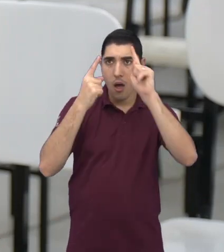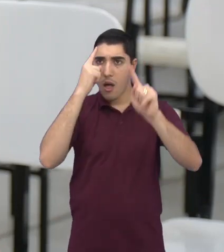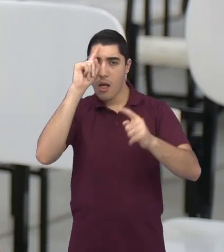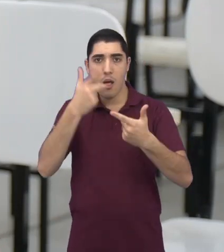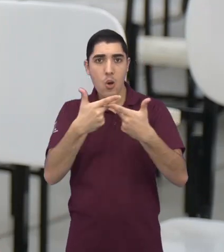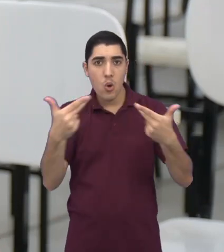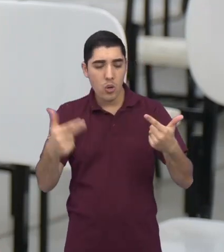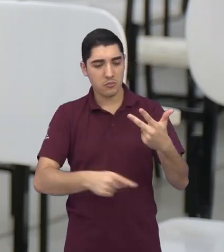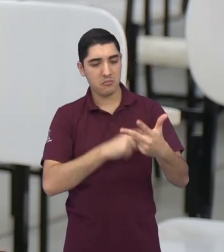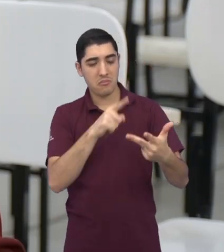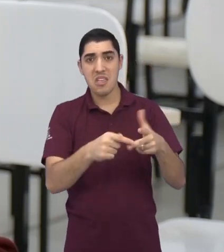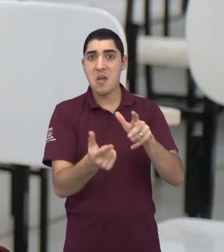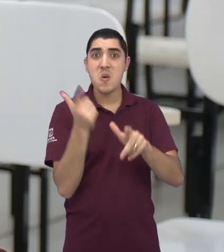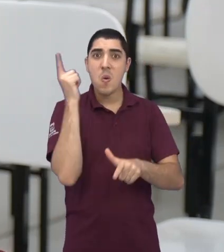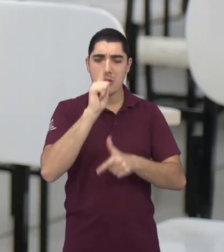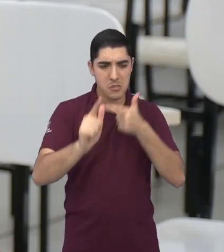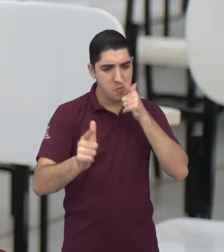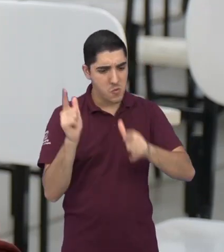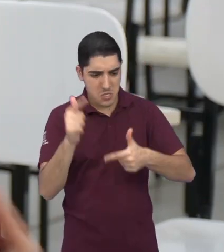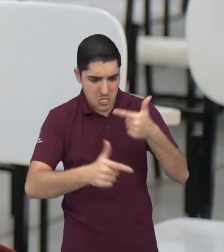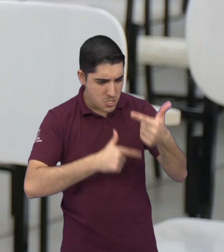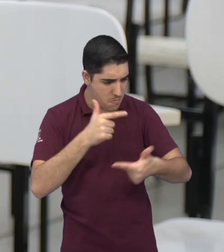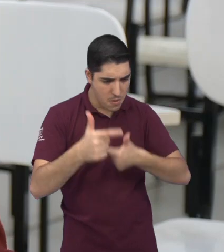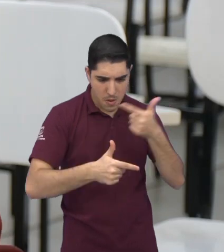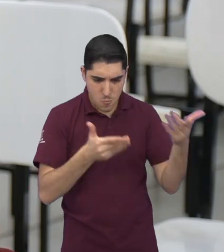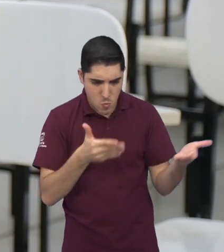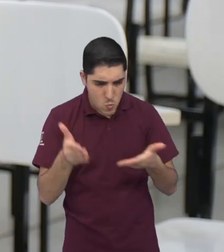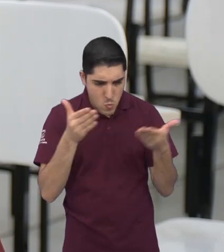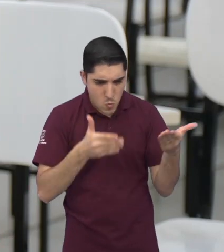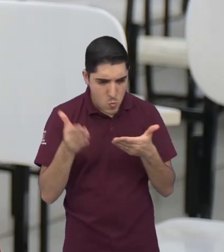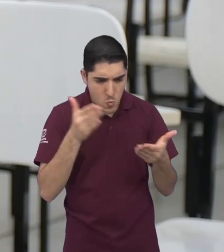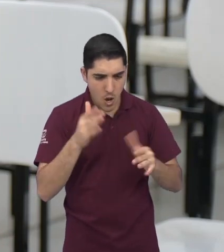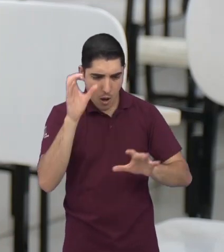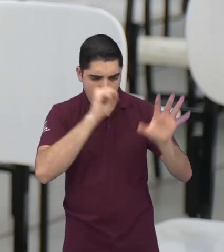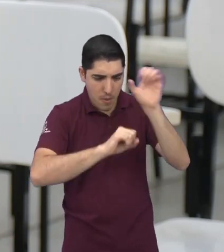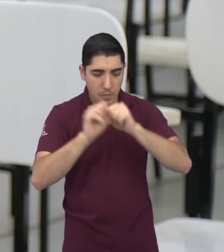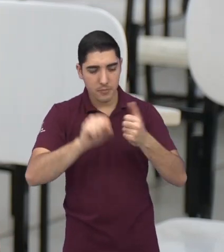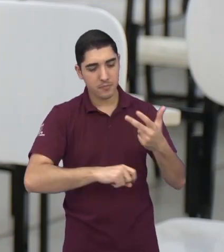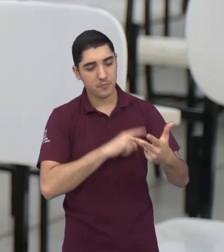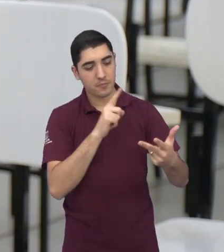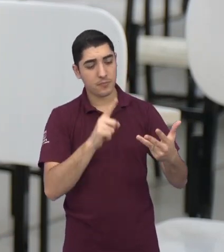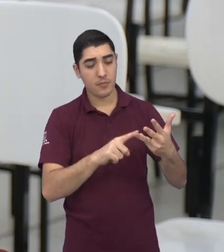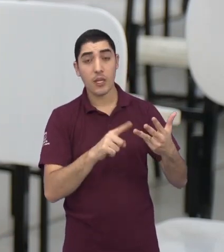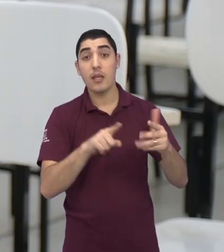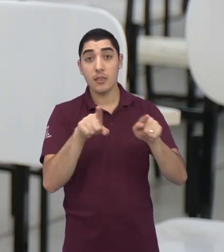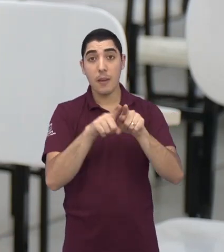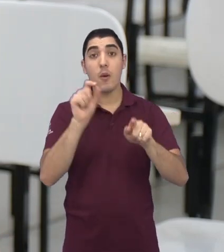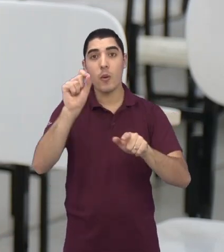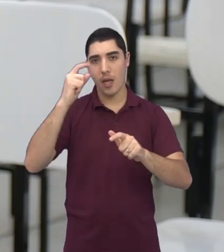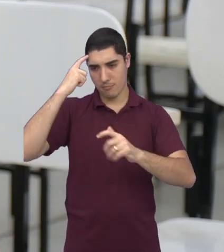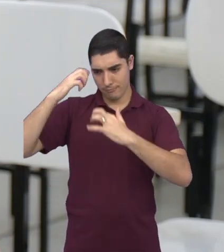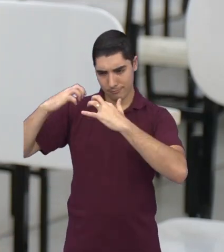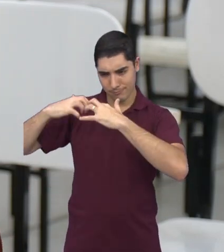ser produtivo, e a diversidade de cérebros e de